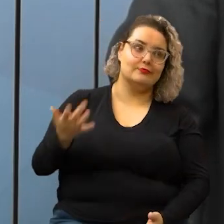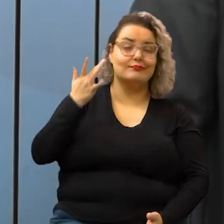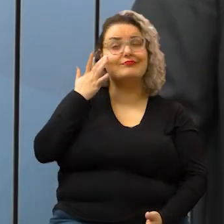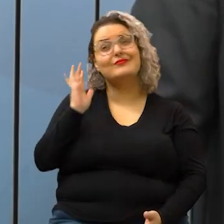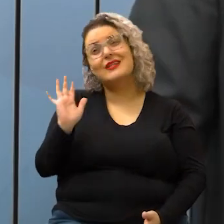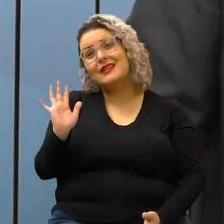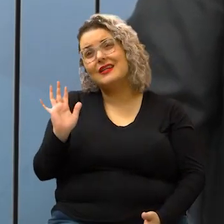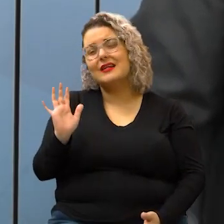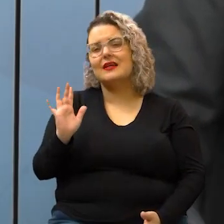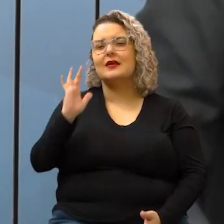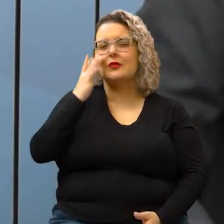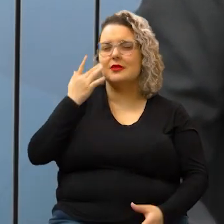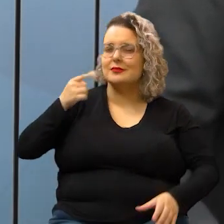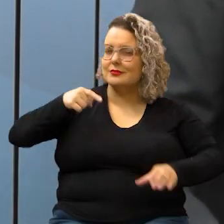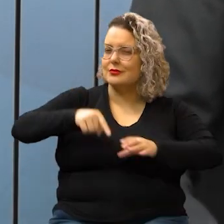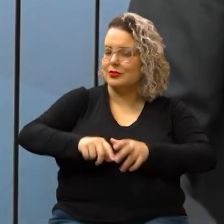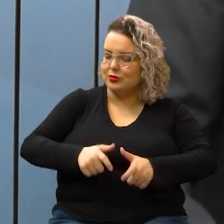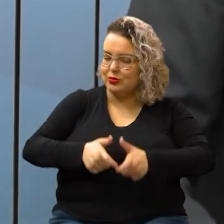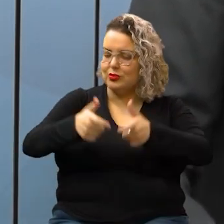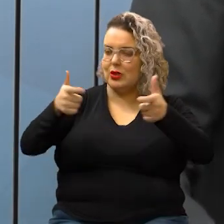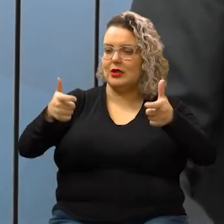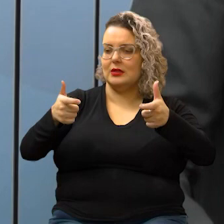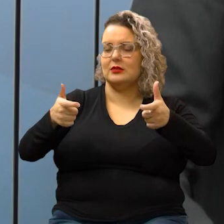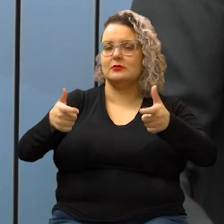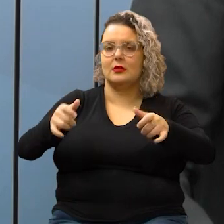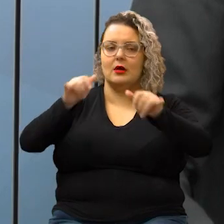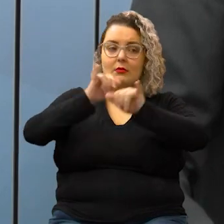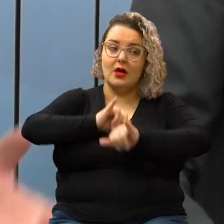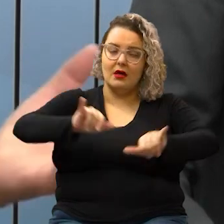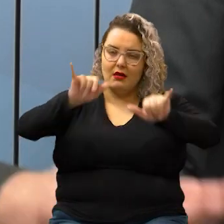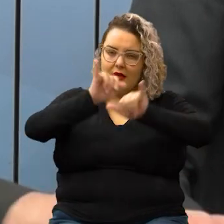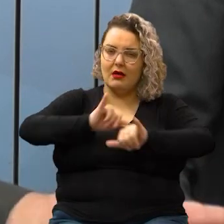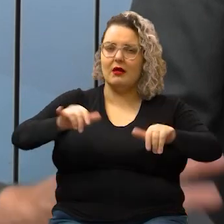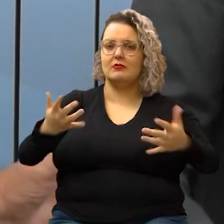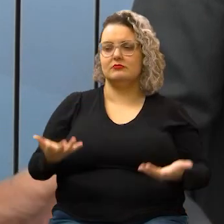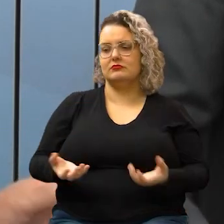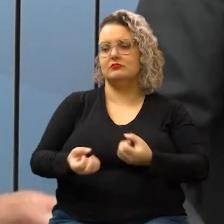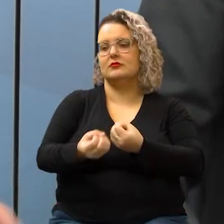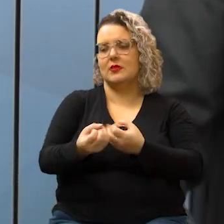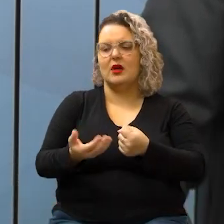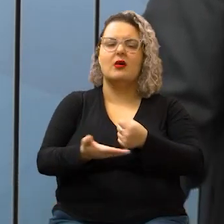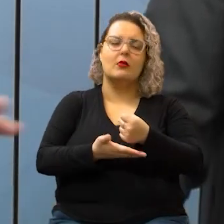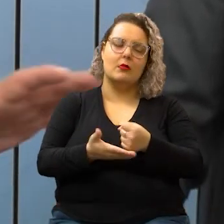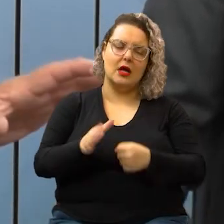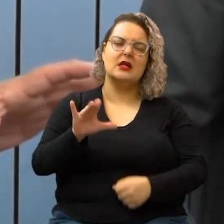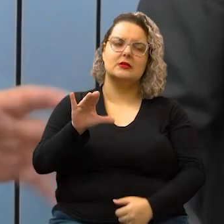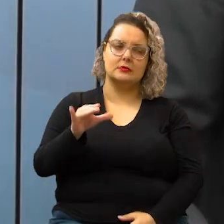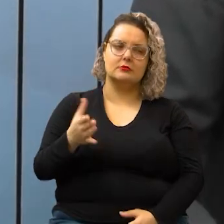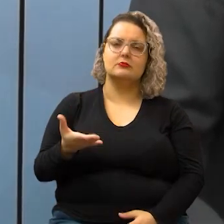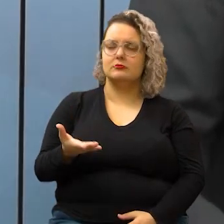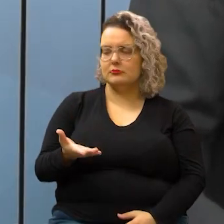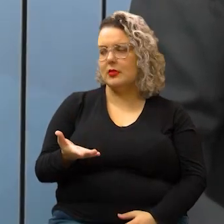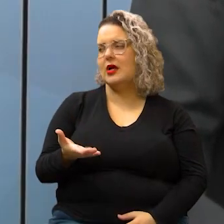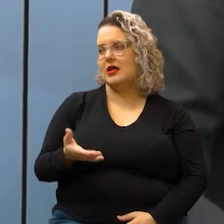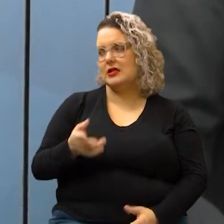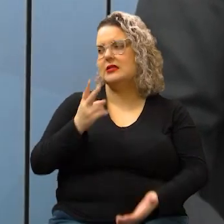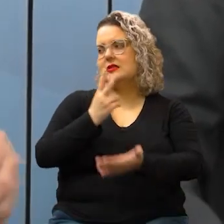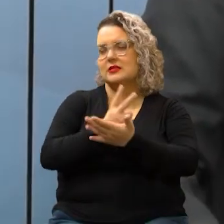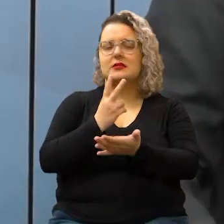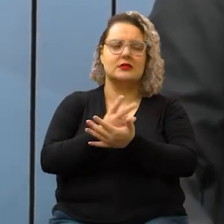que intensificar, né, massificar as informações com base científica. Eu acho que sem tirando desse